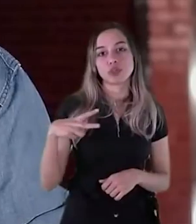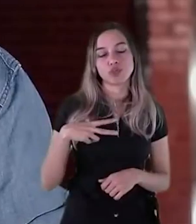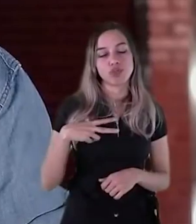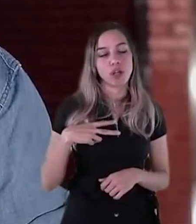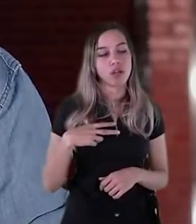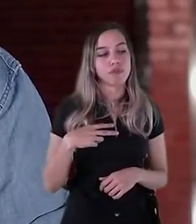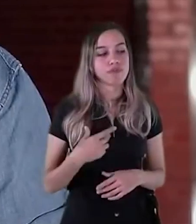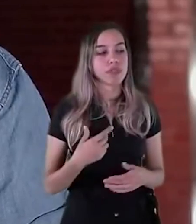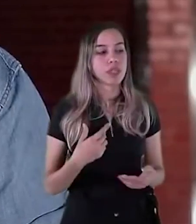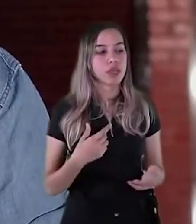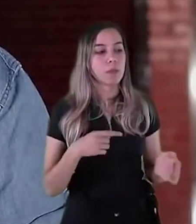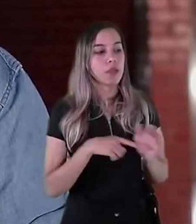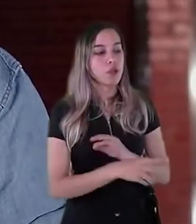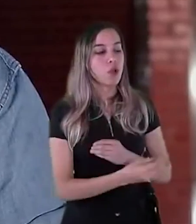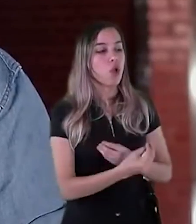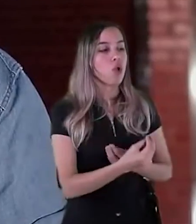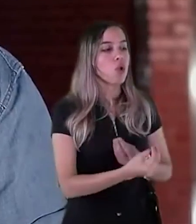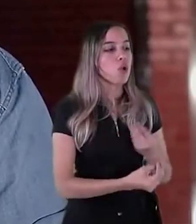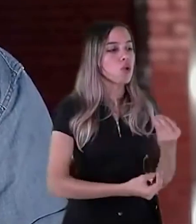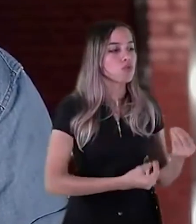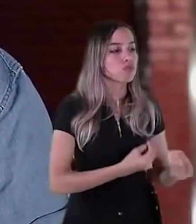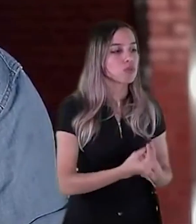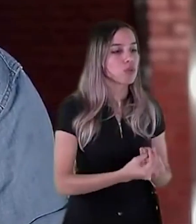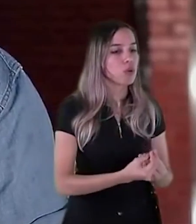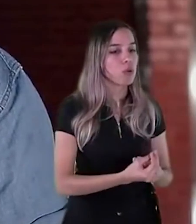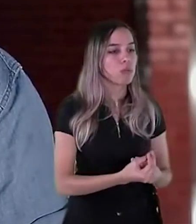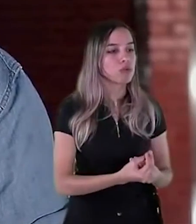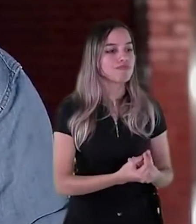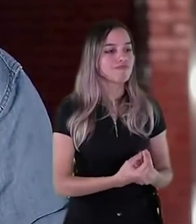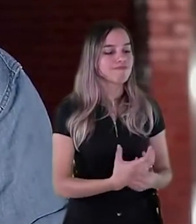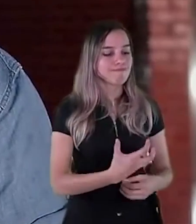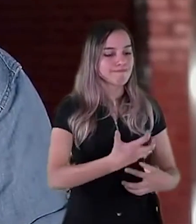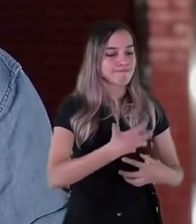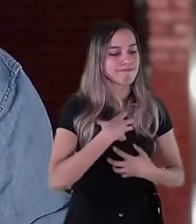com a dor dos outros no campo da literatura?